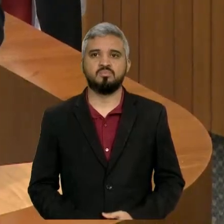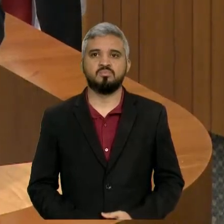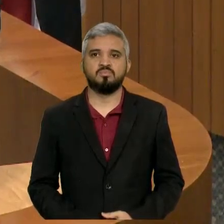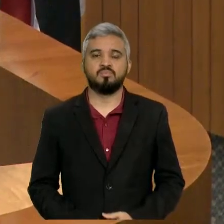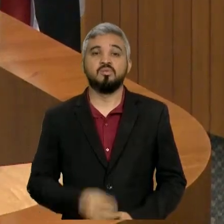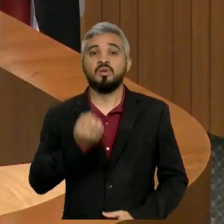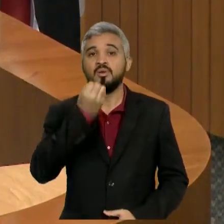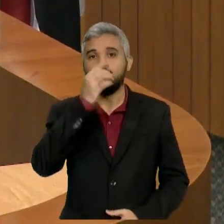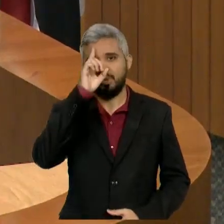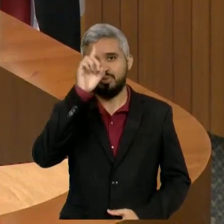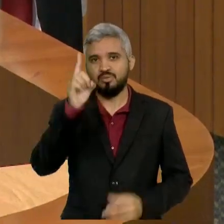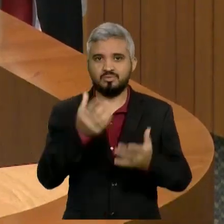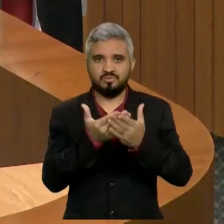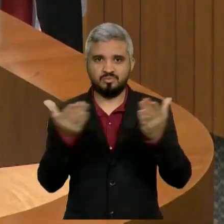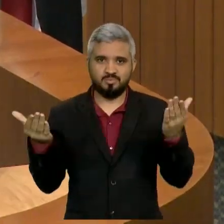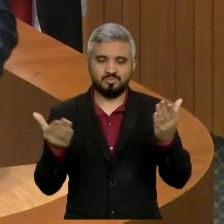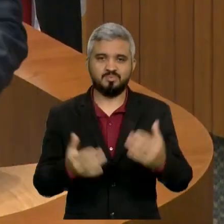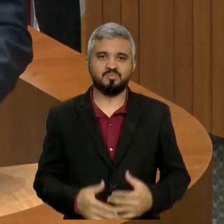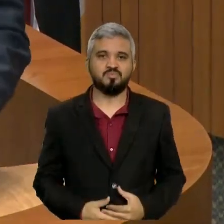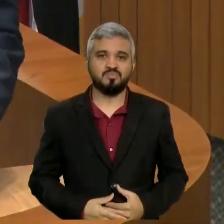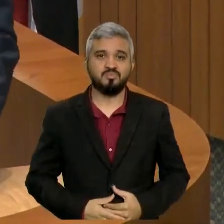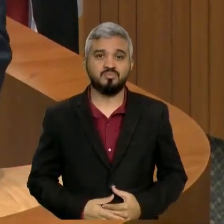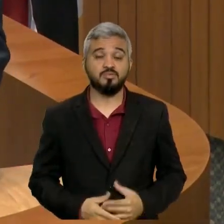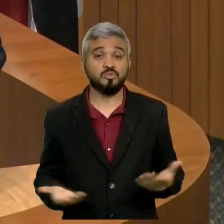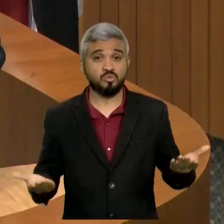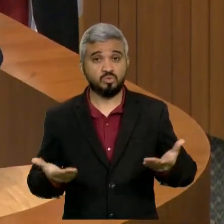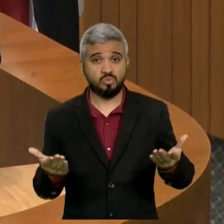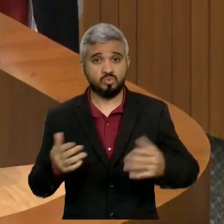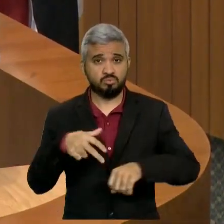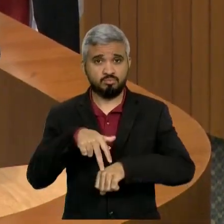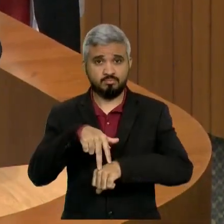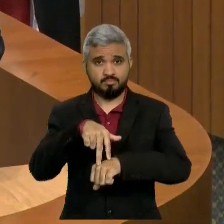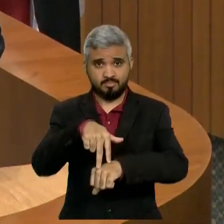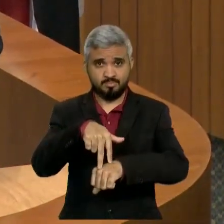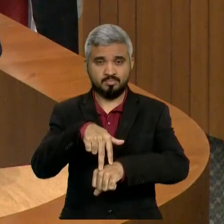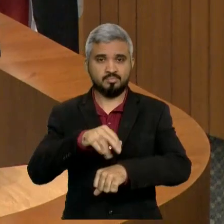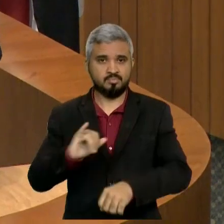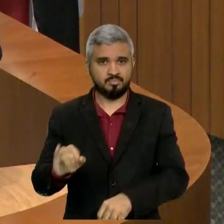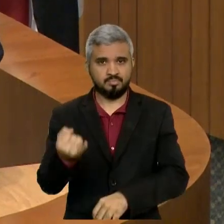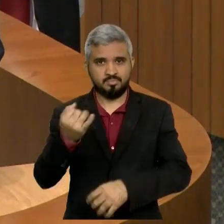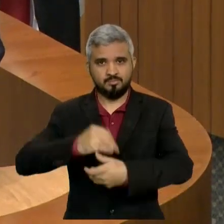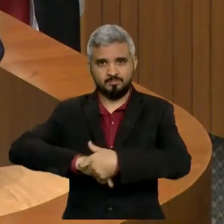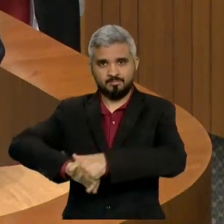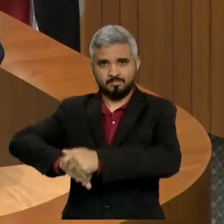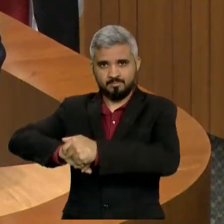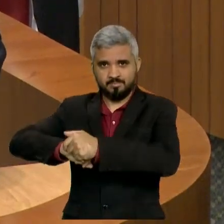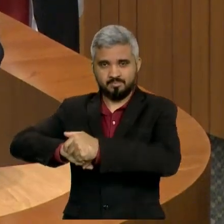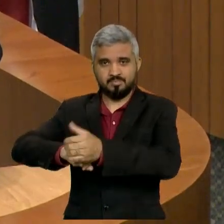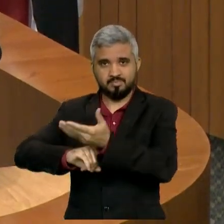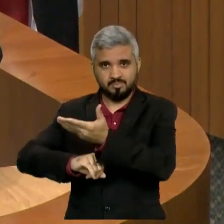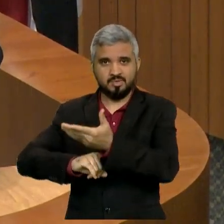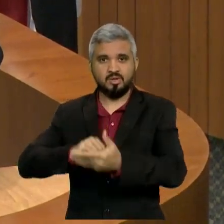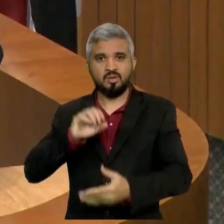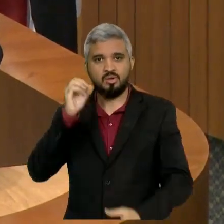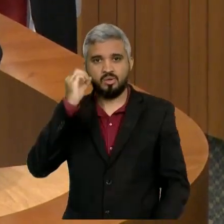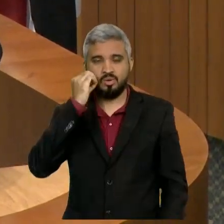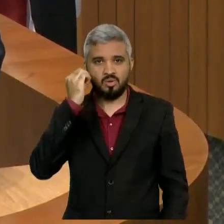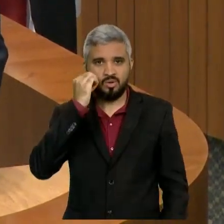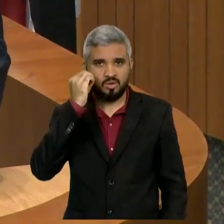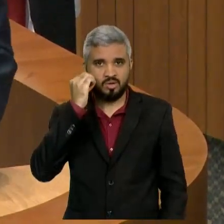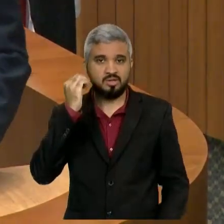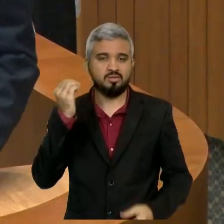Bom dia a todos, senhoras e senhores. Suba a tribuna, aproveito para cumprimentar o amigo Otelino, que está de volta à casa. Seja bem-vindo, Otelino.